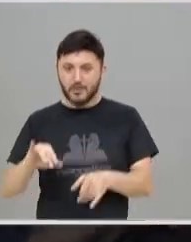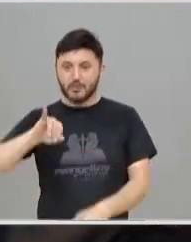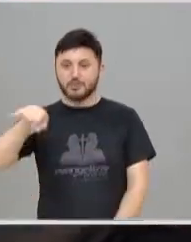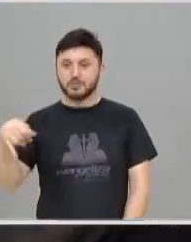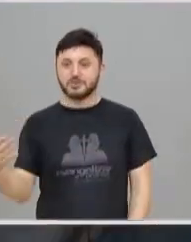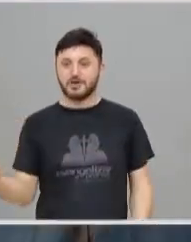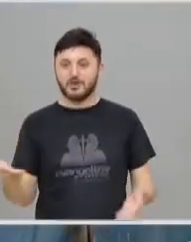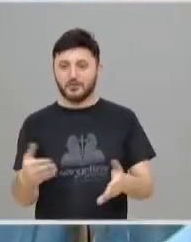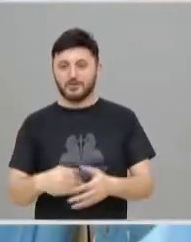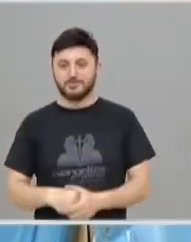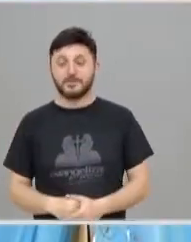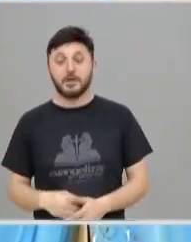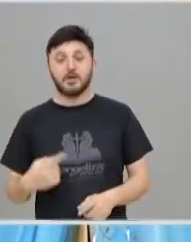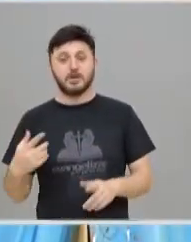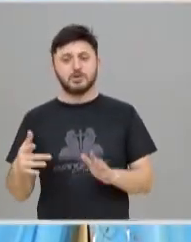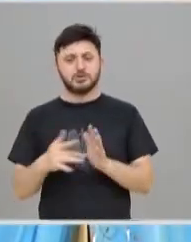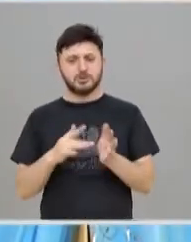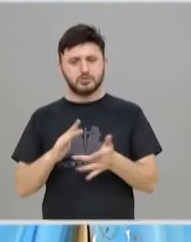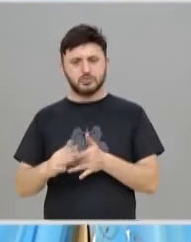Jesus chega,